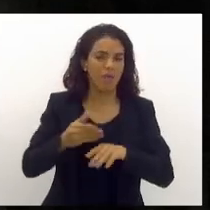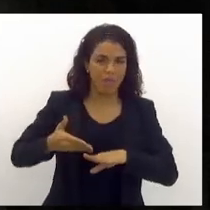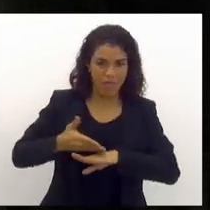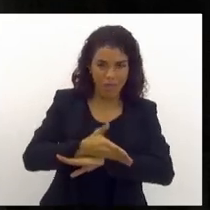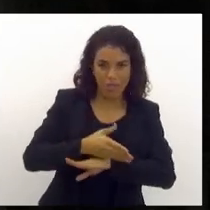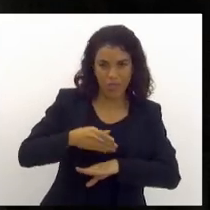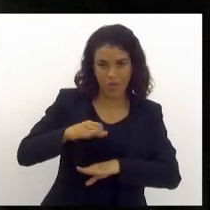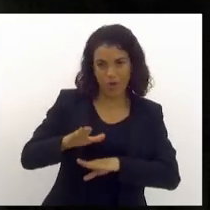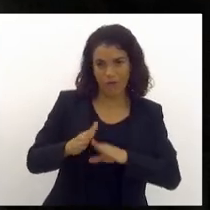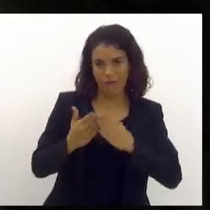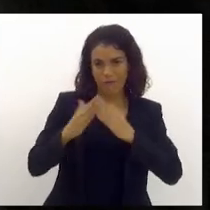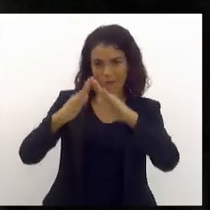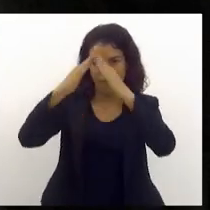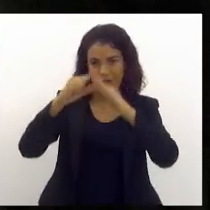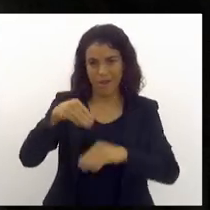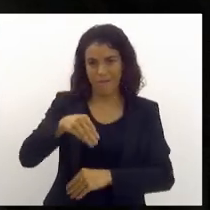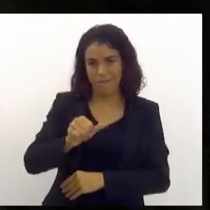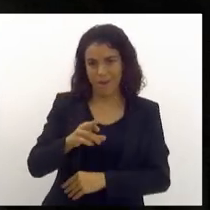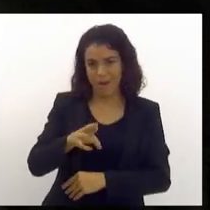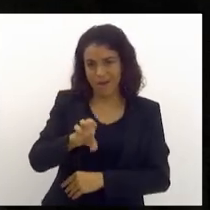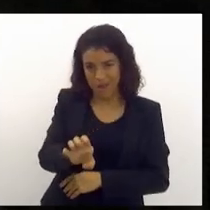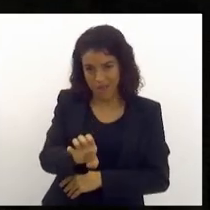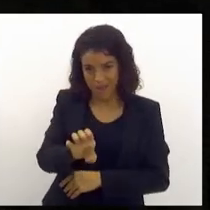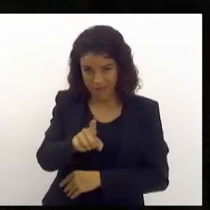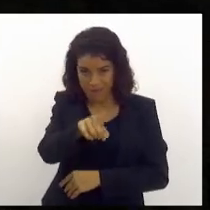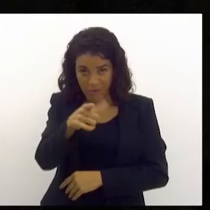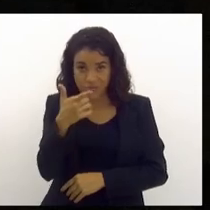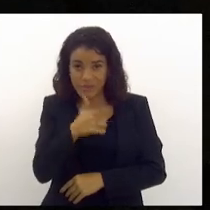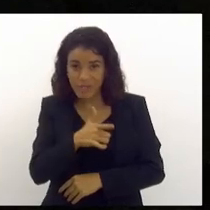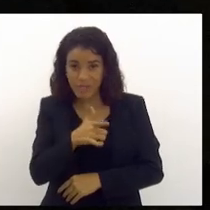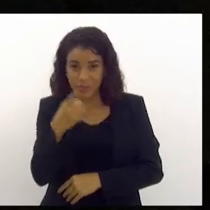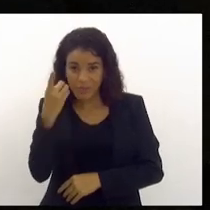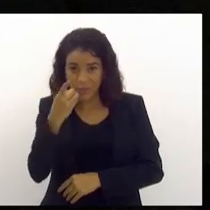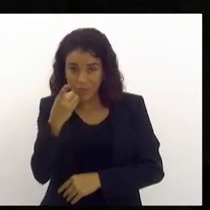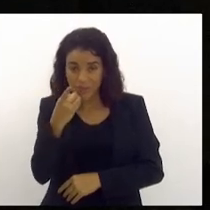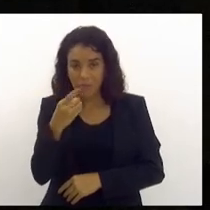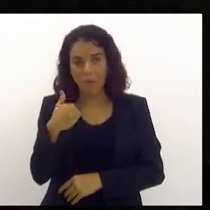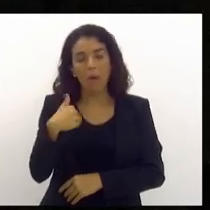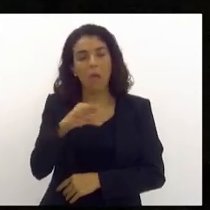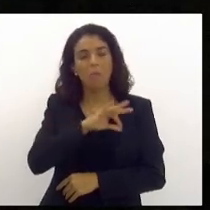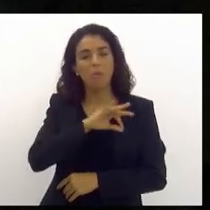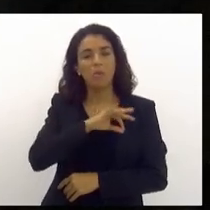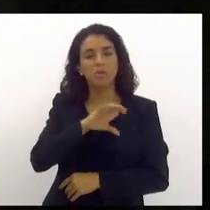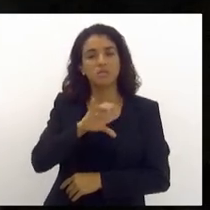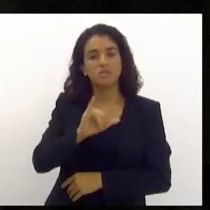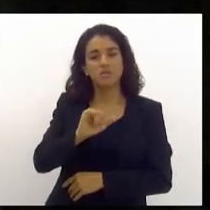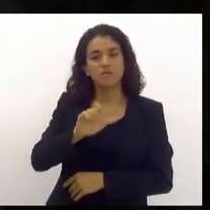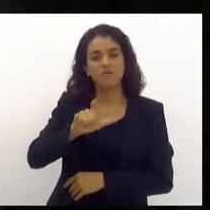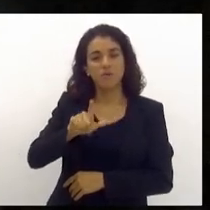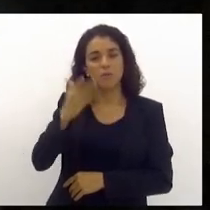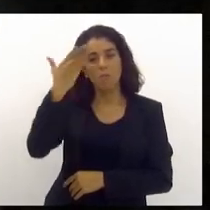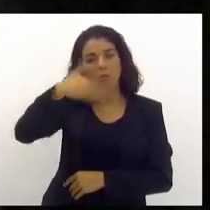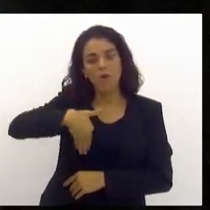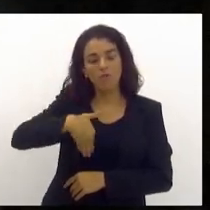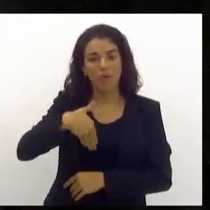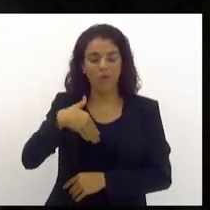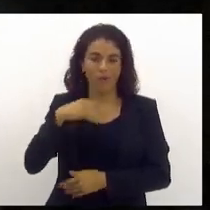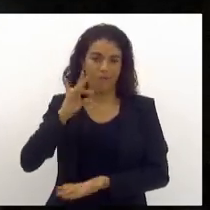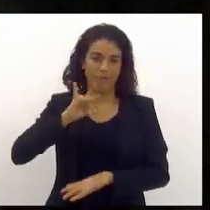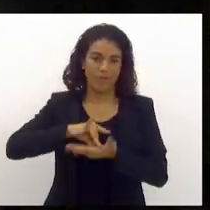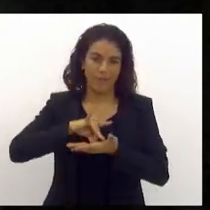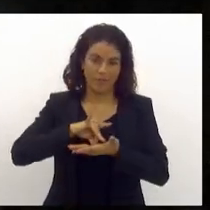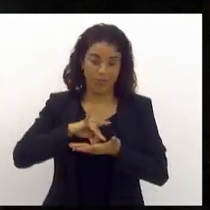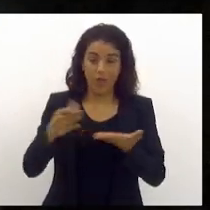consigo. O senhor consegue, deputado? Entrar na maré? E a Polícia Civil mostrou a realidade que nós vivemos.